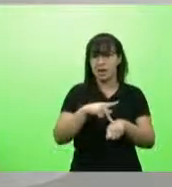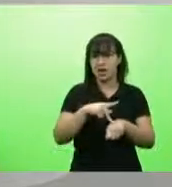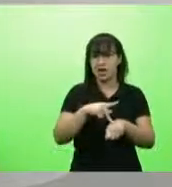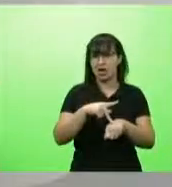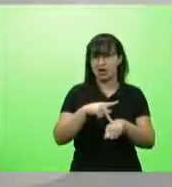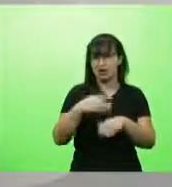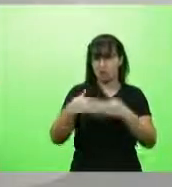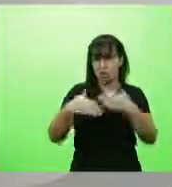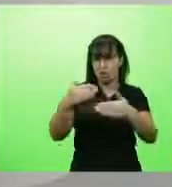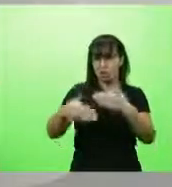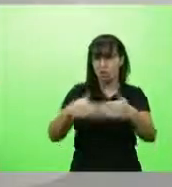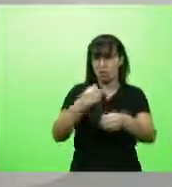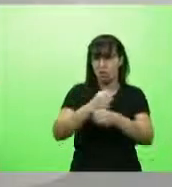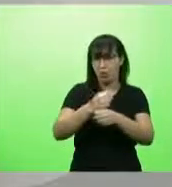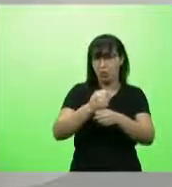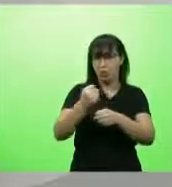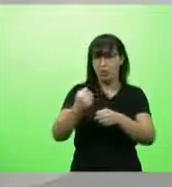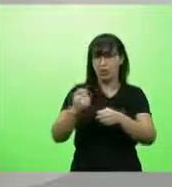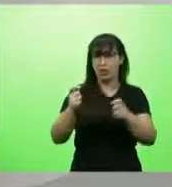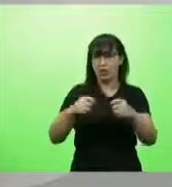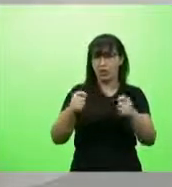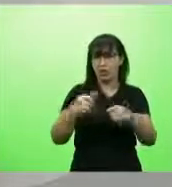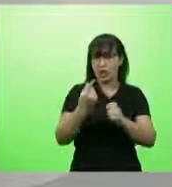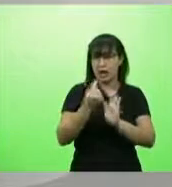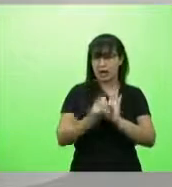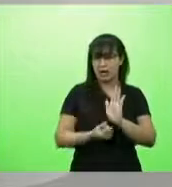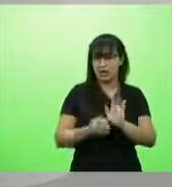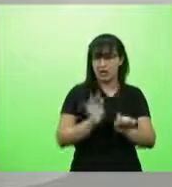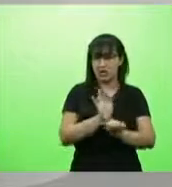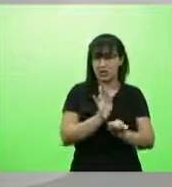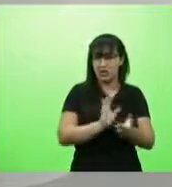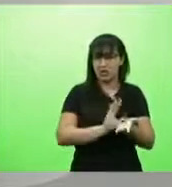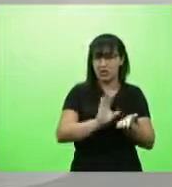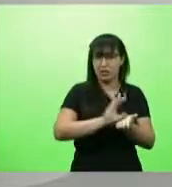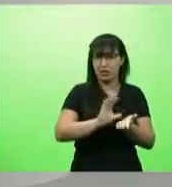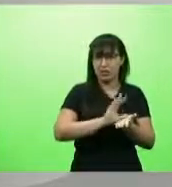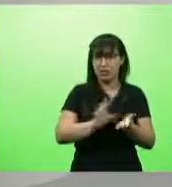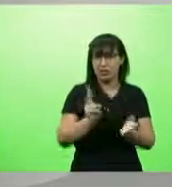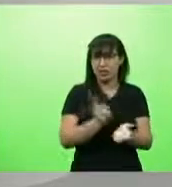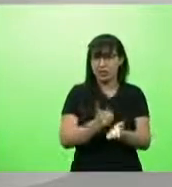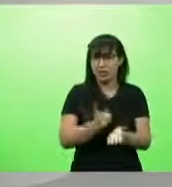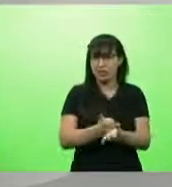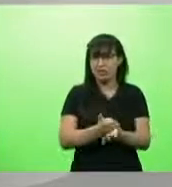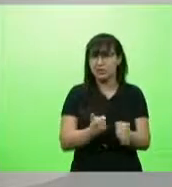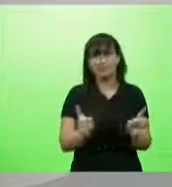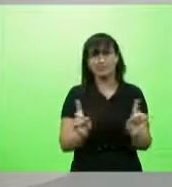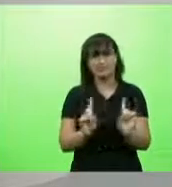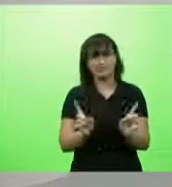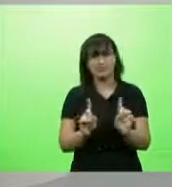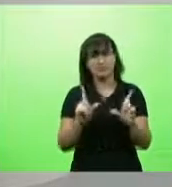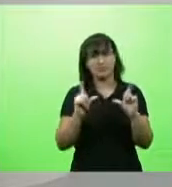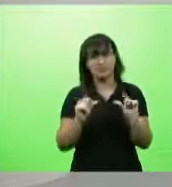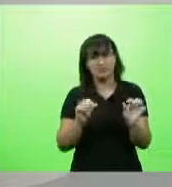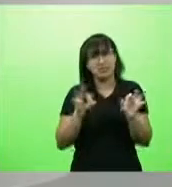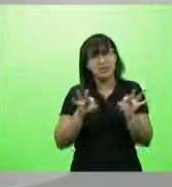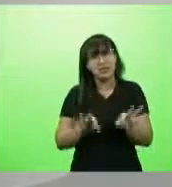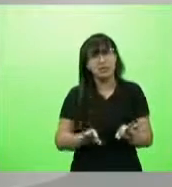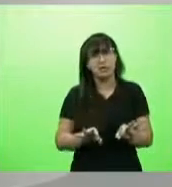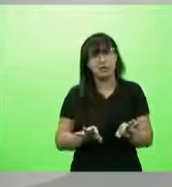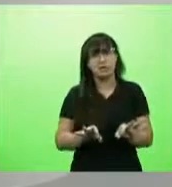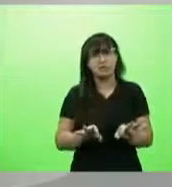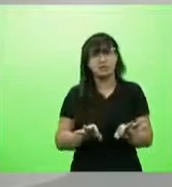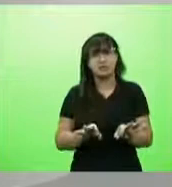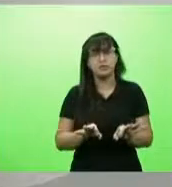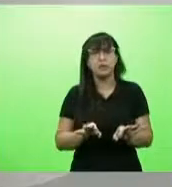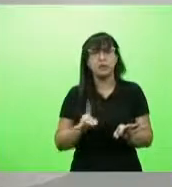emergencial. Não é esse o único caminho que nós devemos percorrer. Então, eu só quero dizer que foi realmente uma reunião